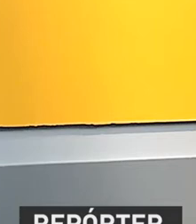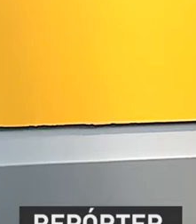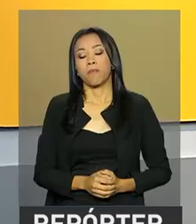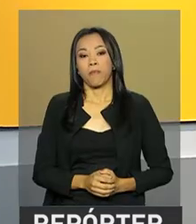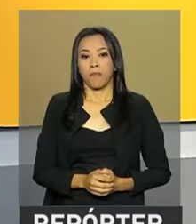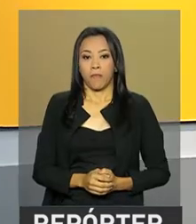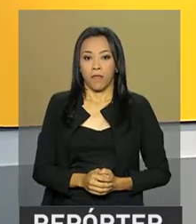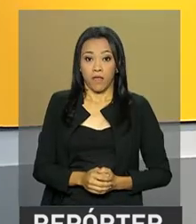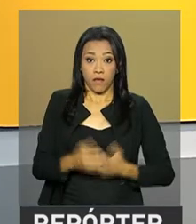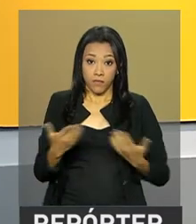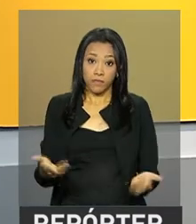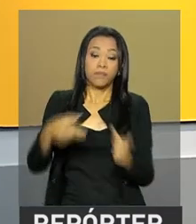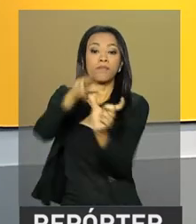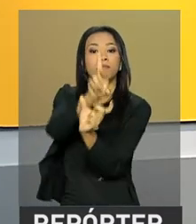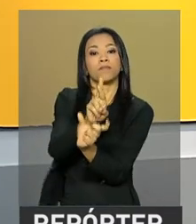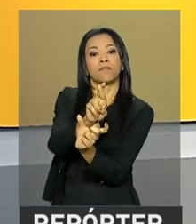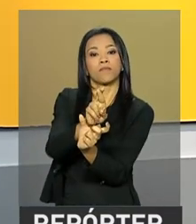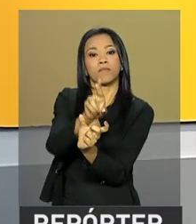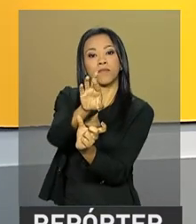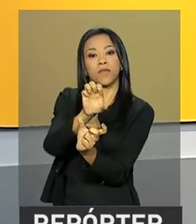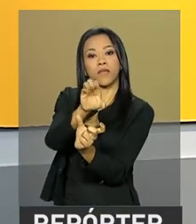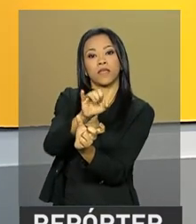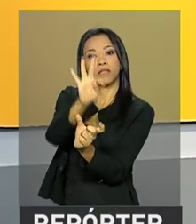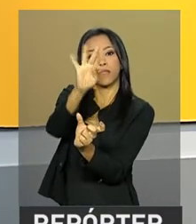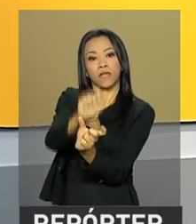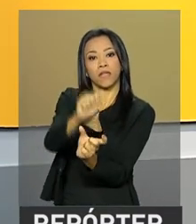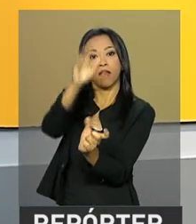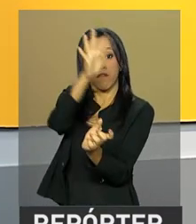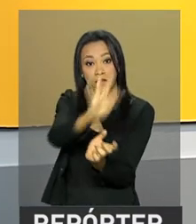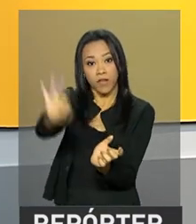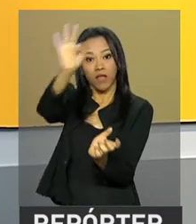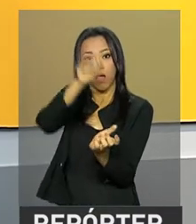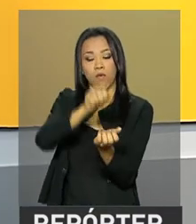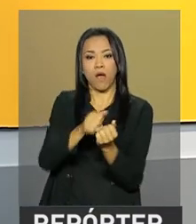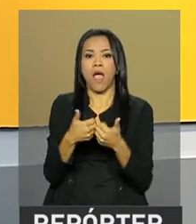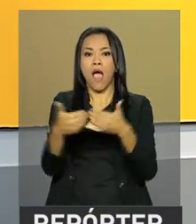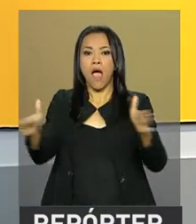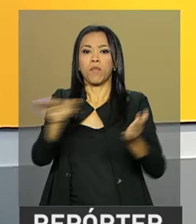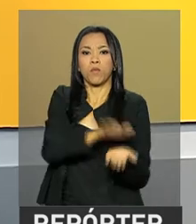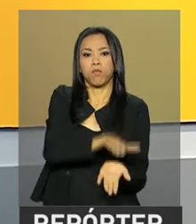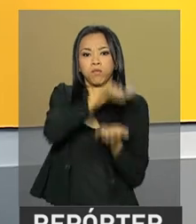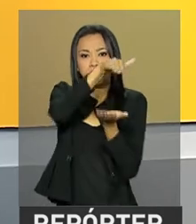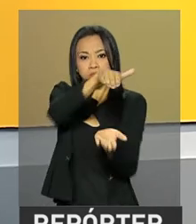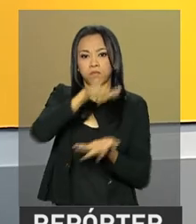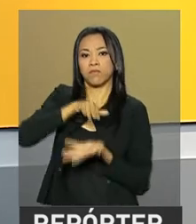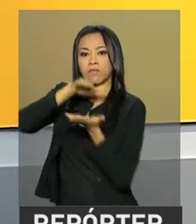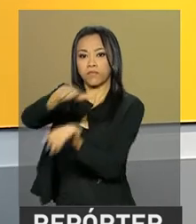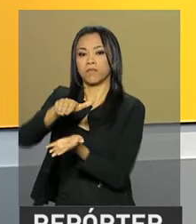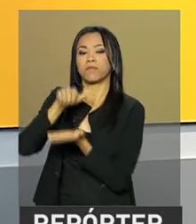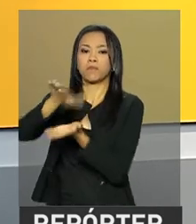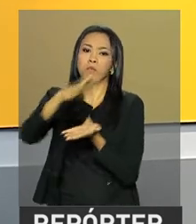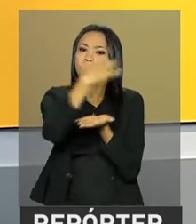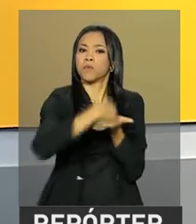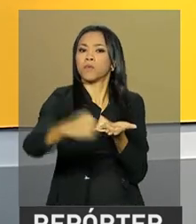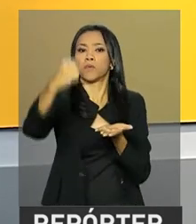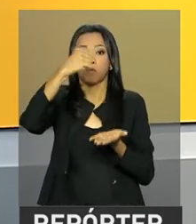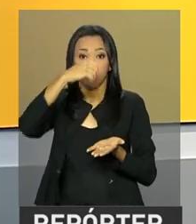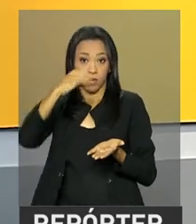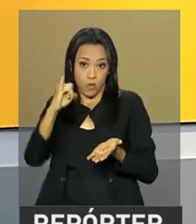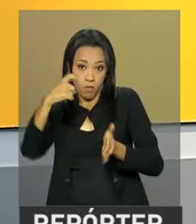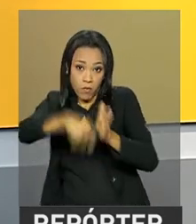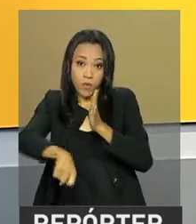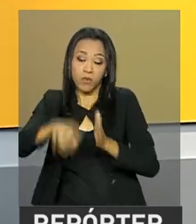a receita federal abre hoje consulta ao primeiro lote de restituição do imposto de renda que contempla também